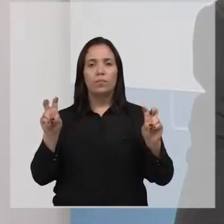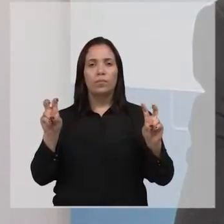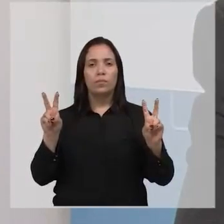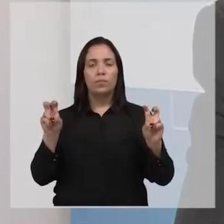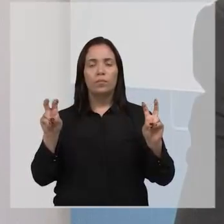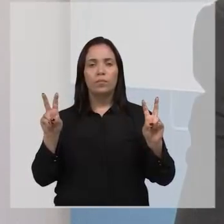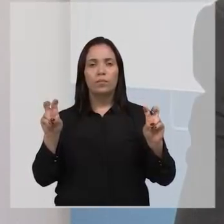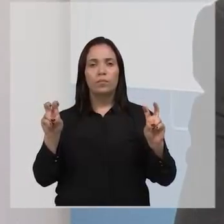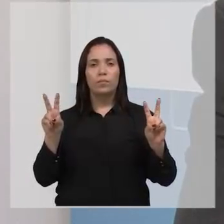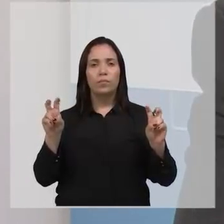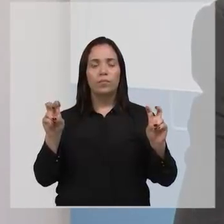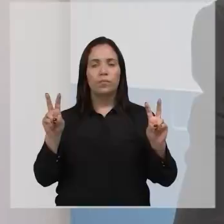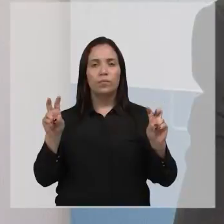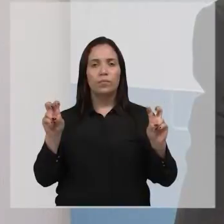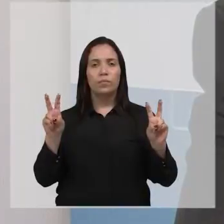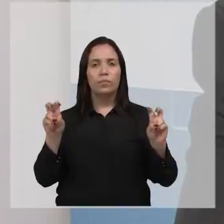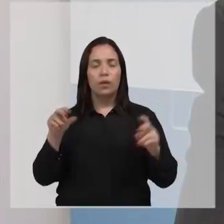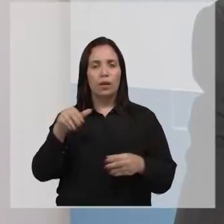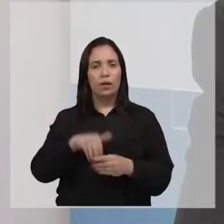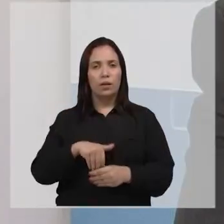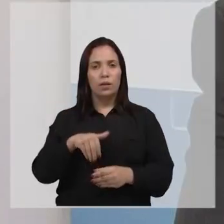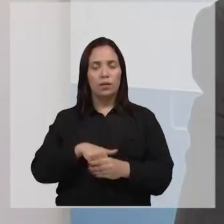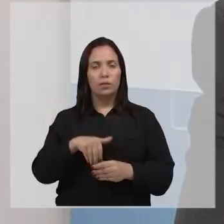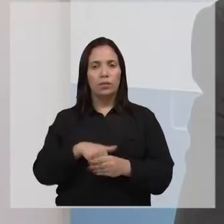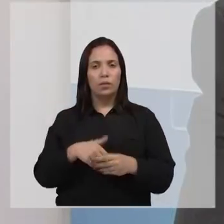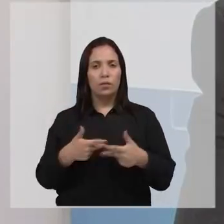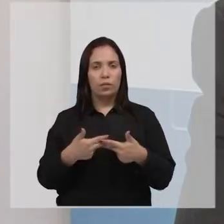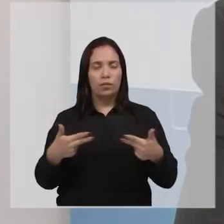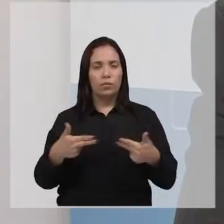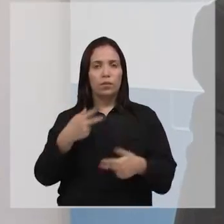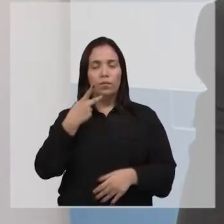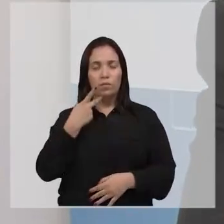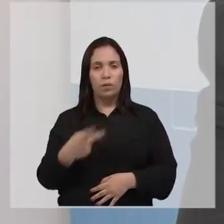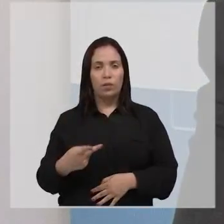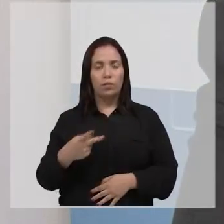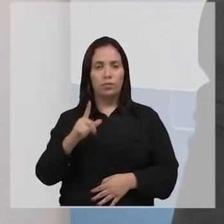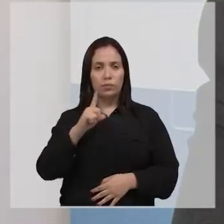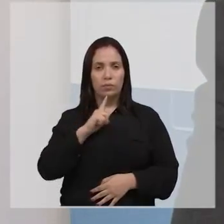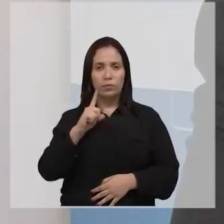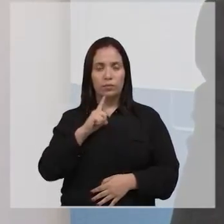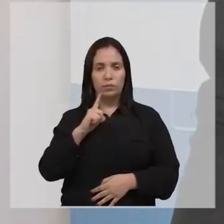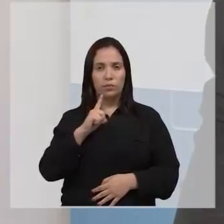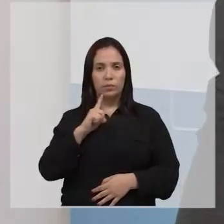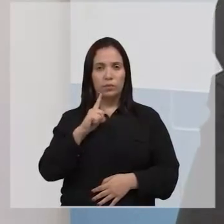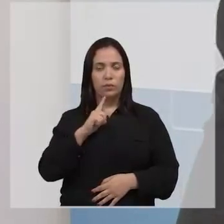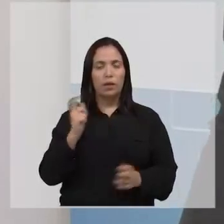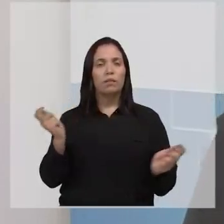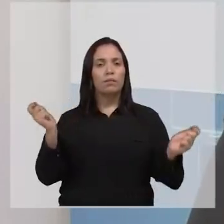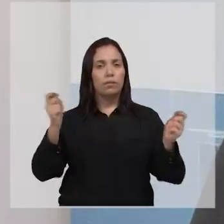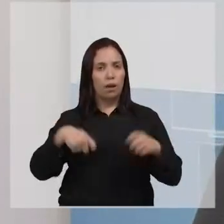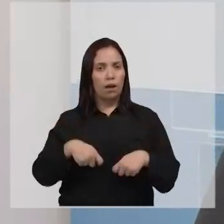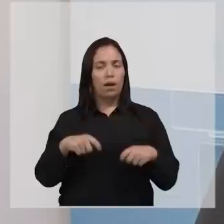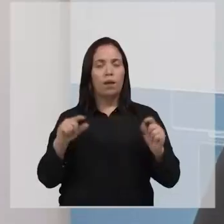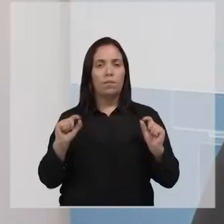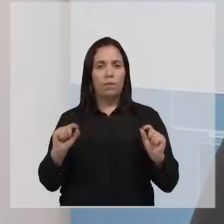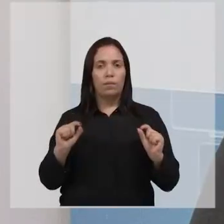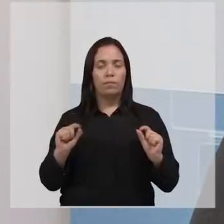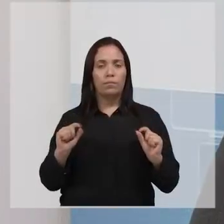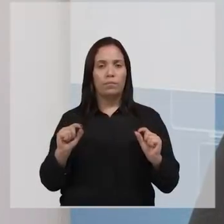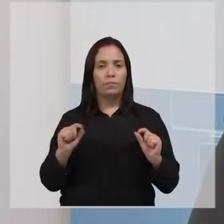dados da economia. não, eleitoral e colocou que poderia haver uma possibilidade